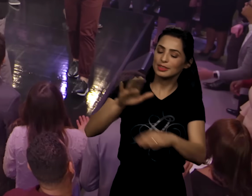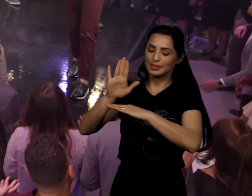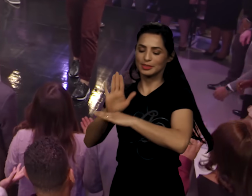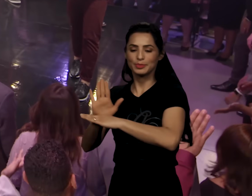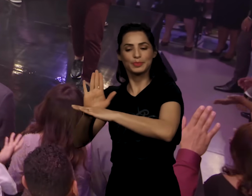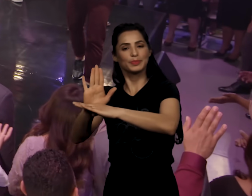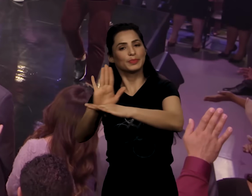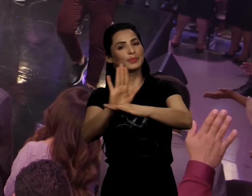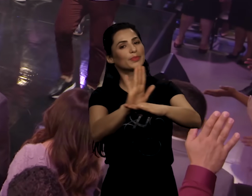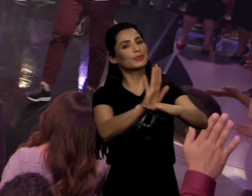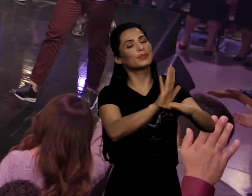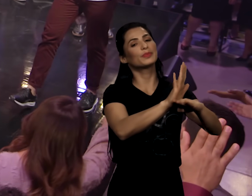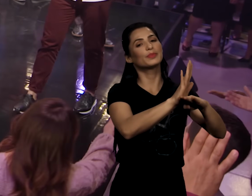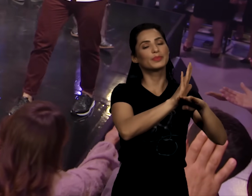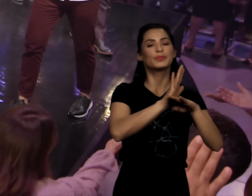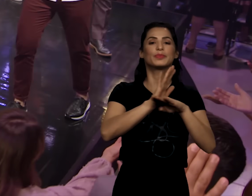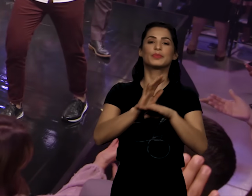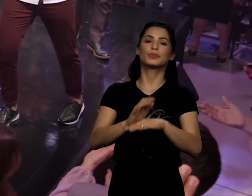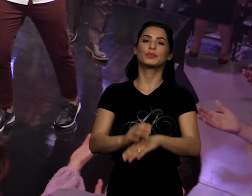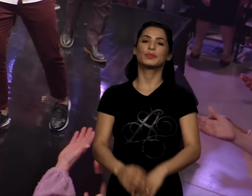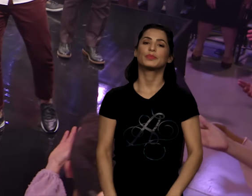missão, estendendo a